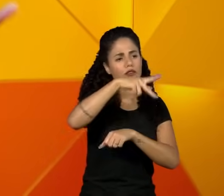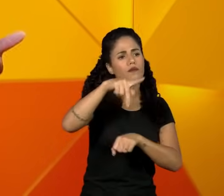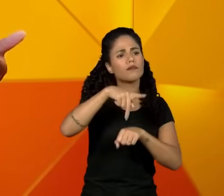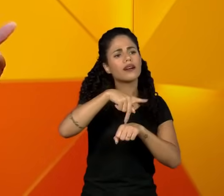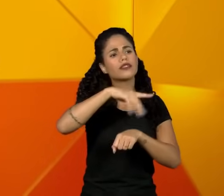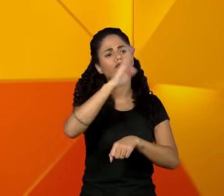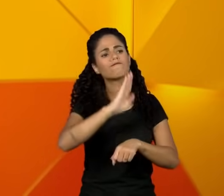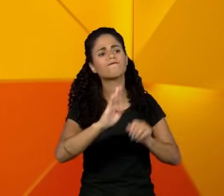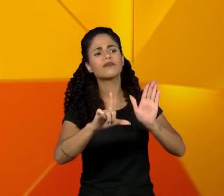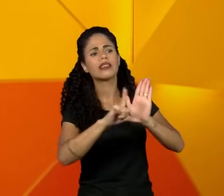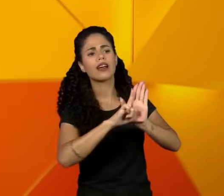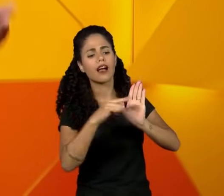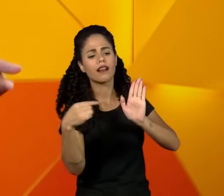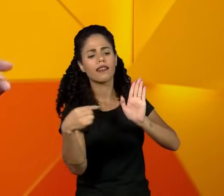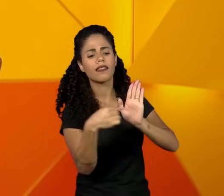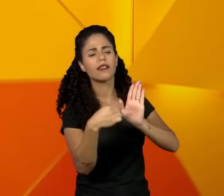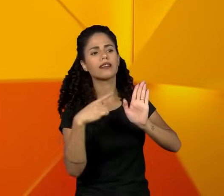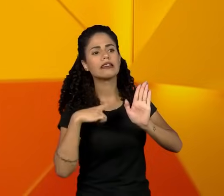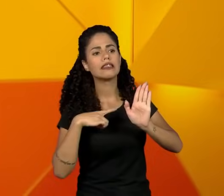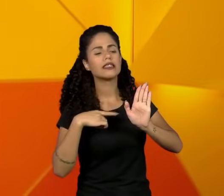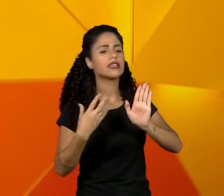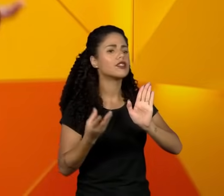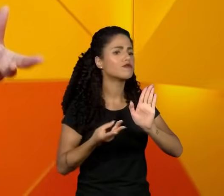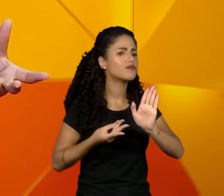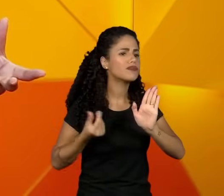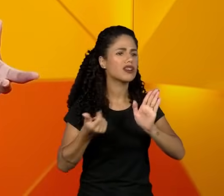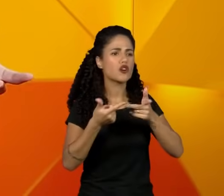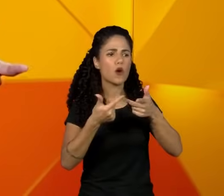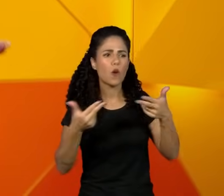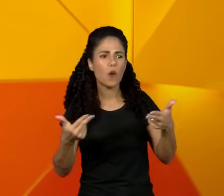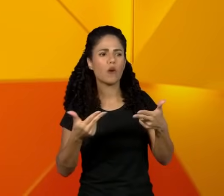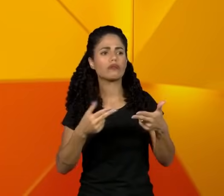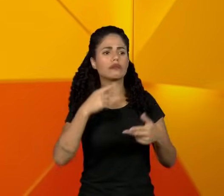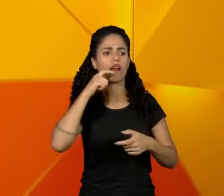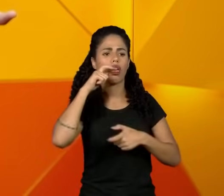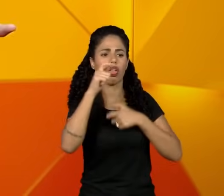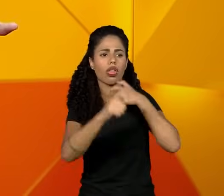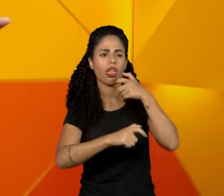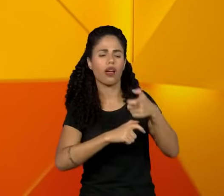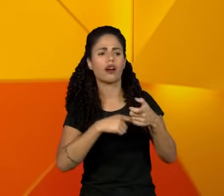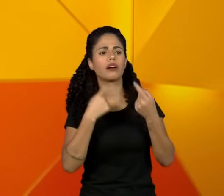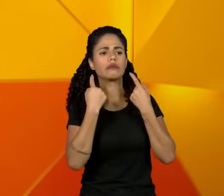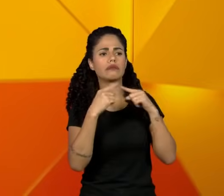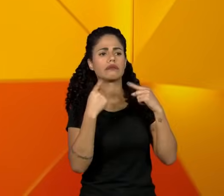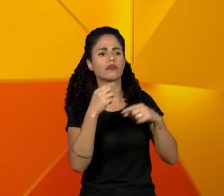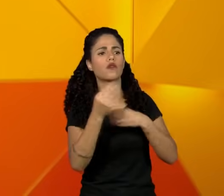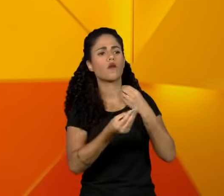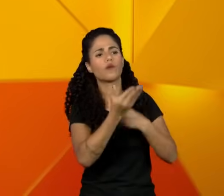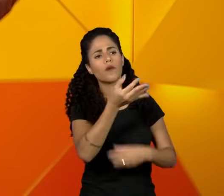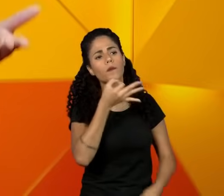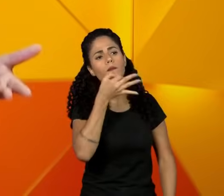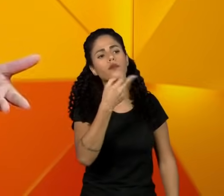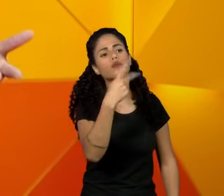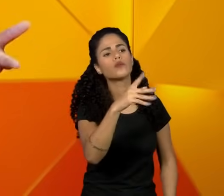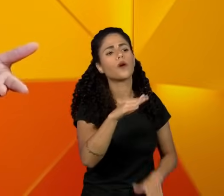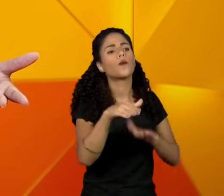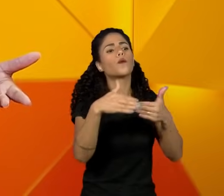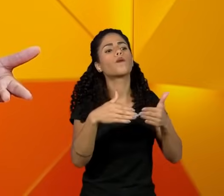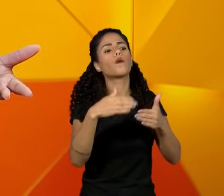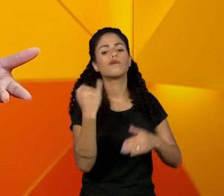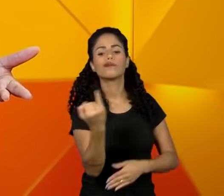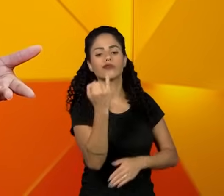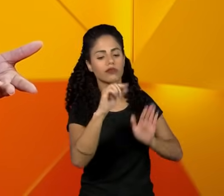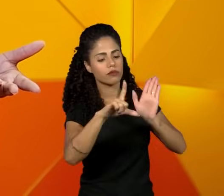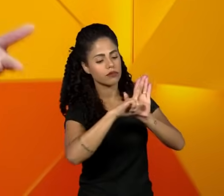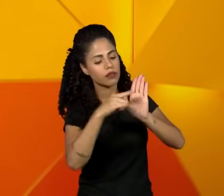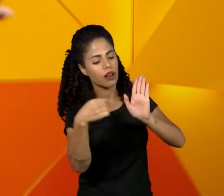essa legislação tem sido objeto de inúmeras críticas. Eu queria te ouvir um pouco, Sidney, sobre isso, da importância da